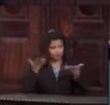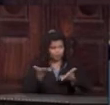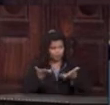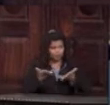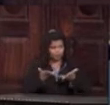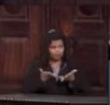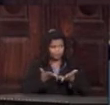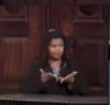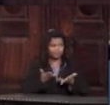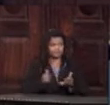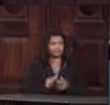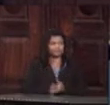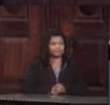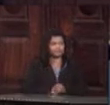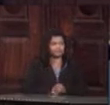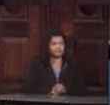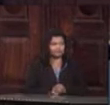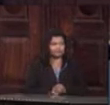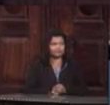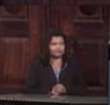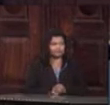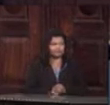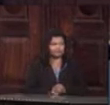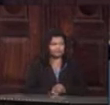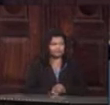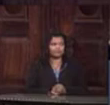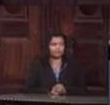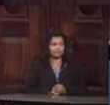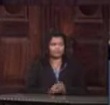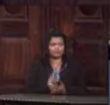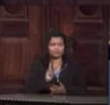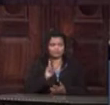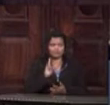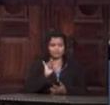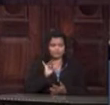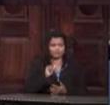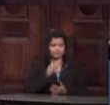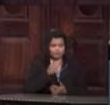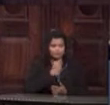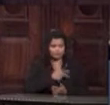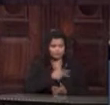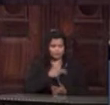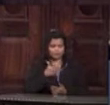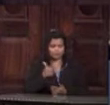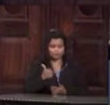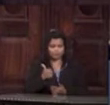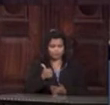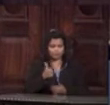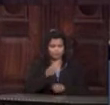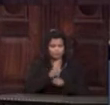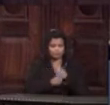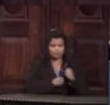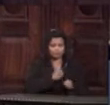dia 31 de agosto de 2017